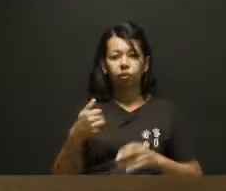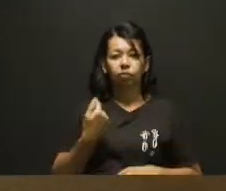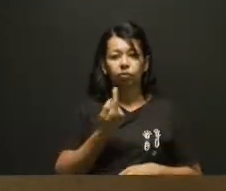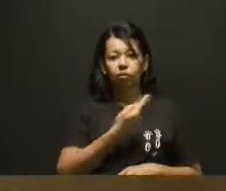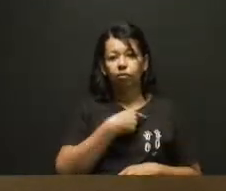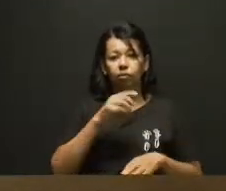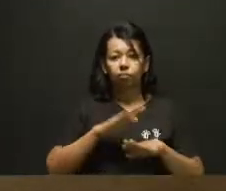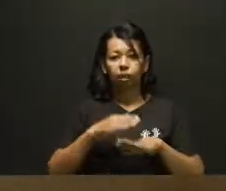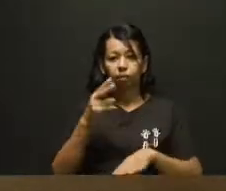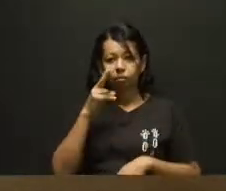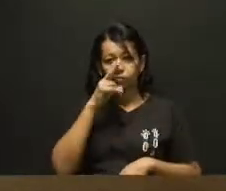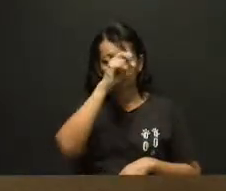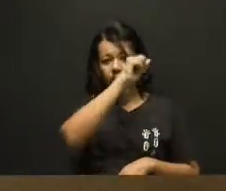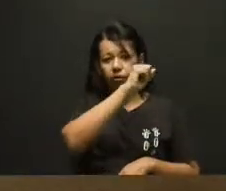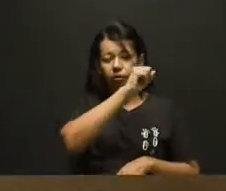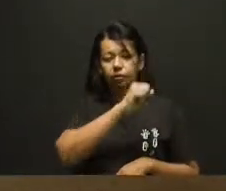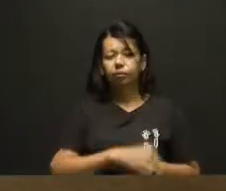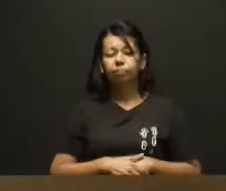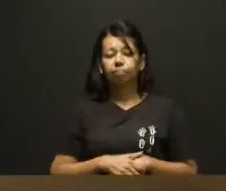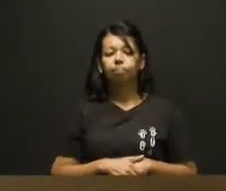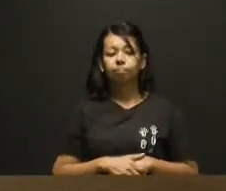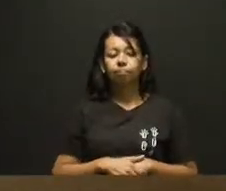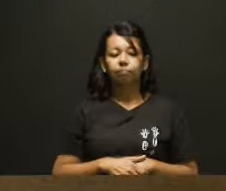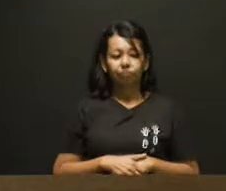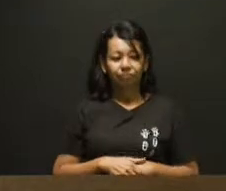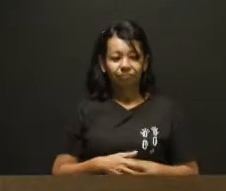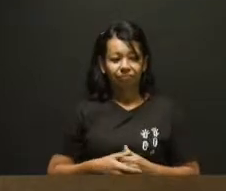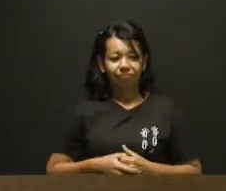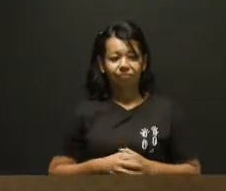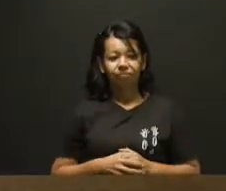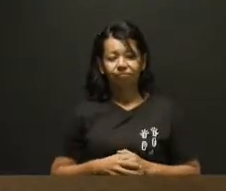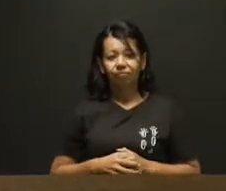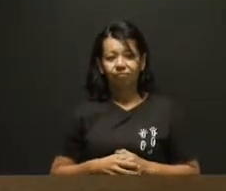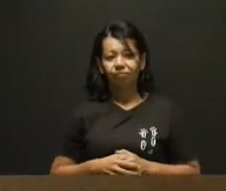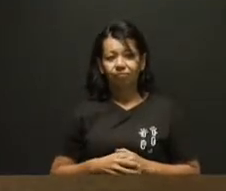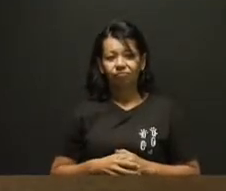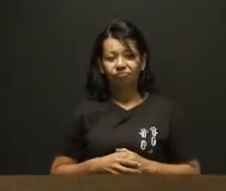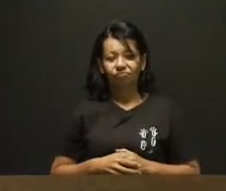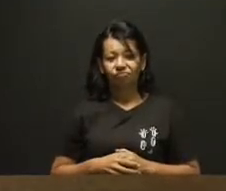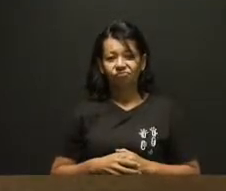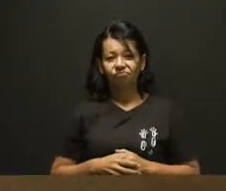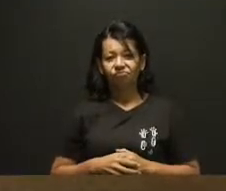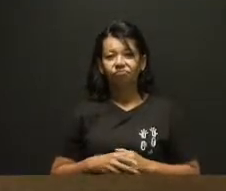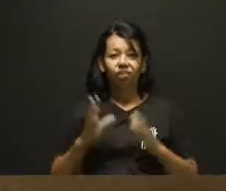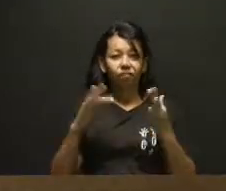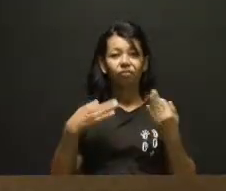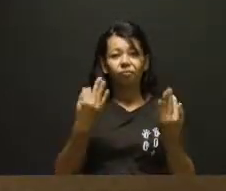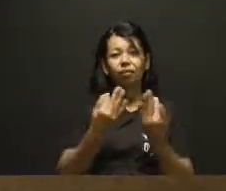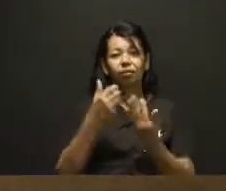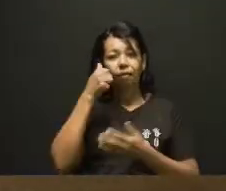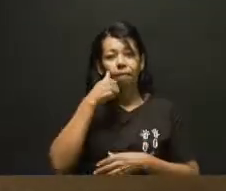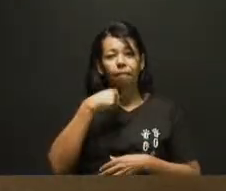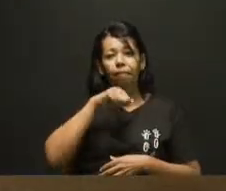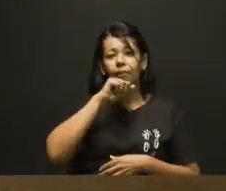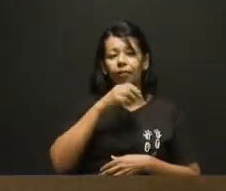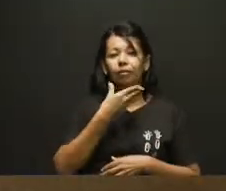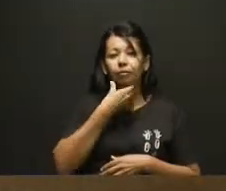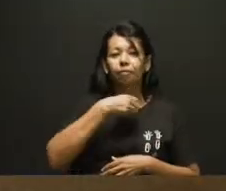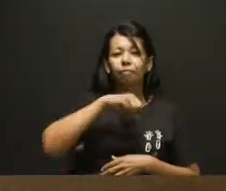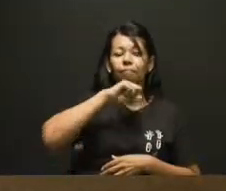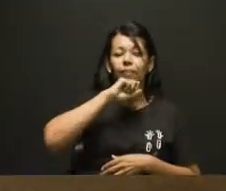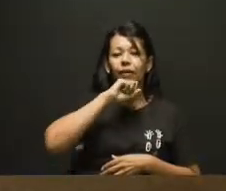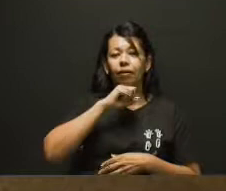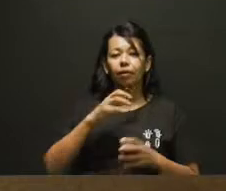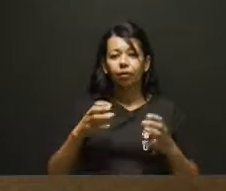forte né os pais também diz que é o grupo de